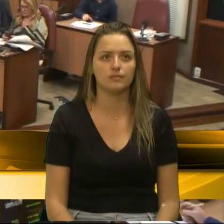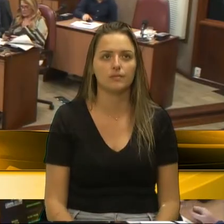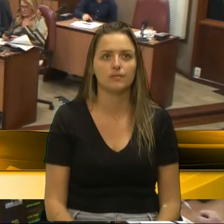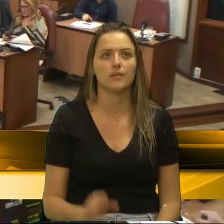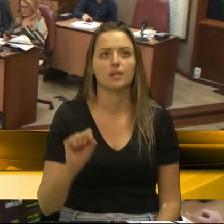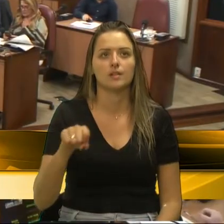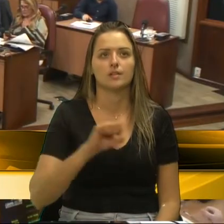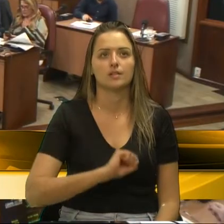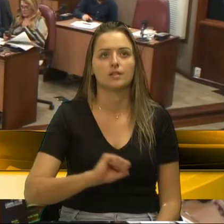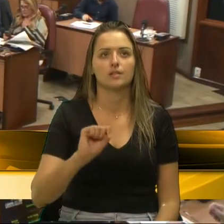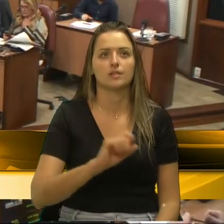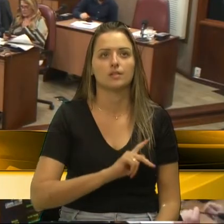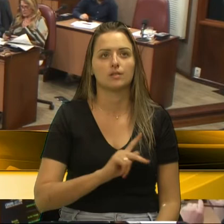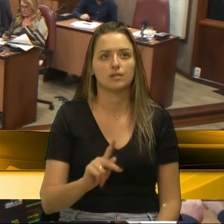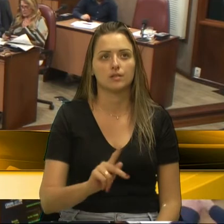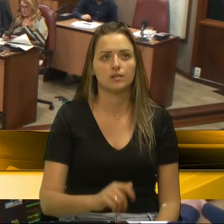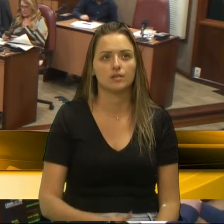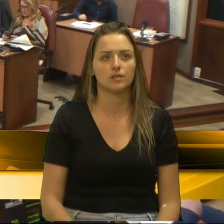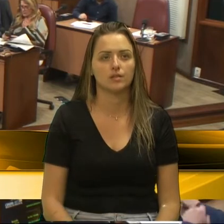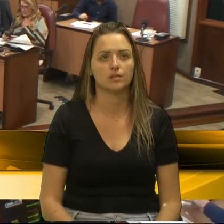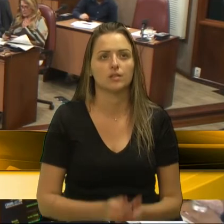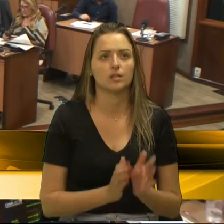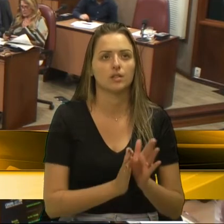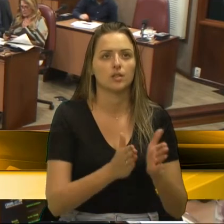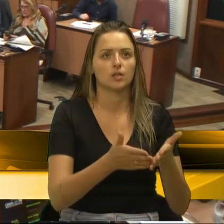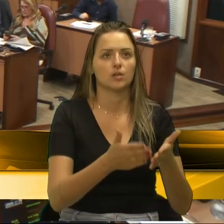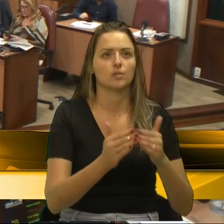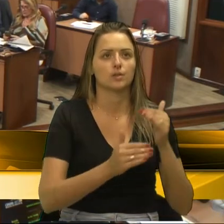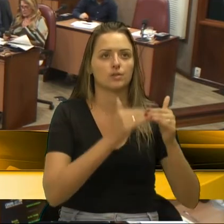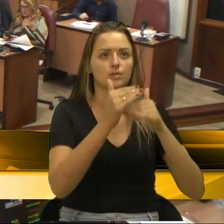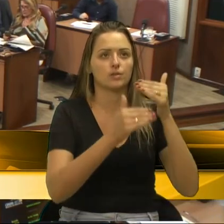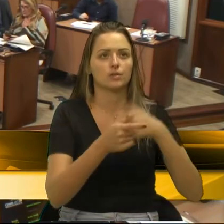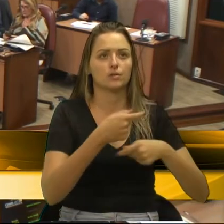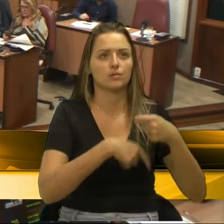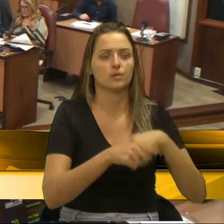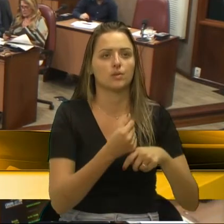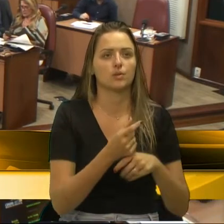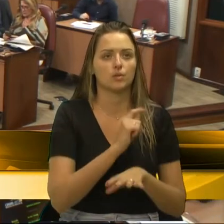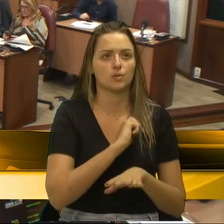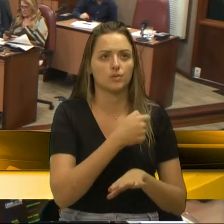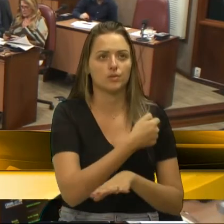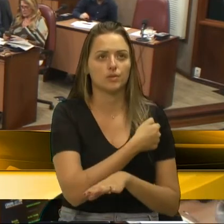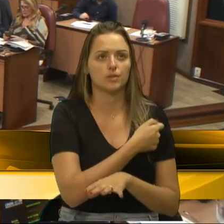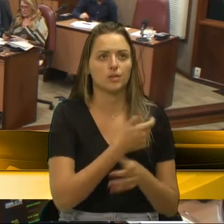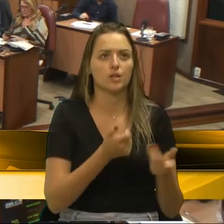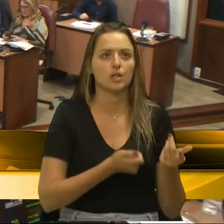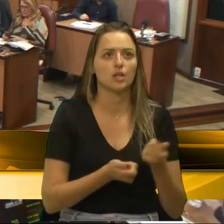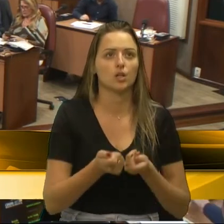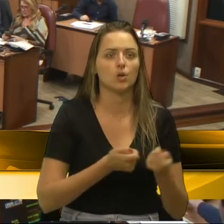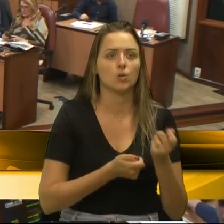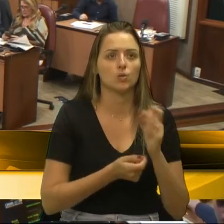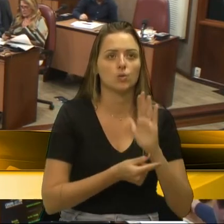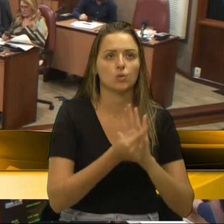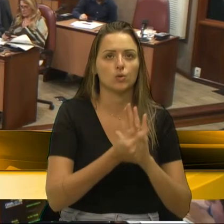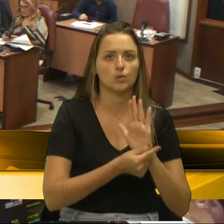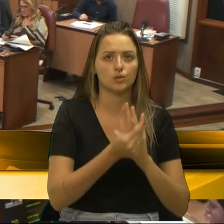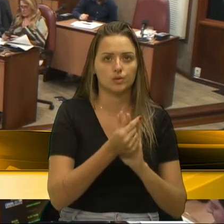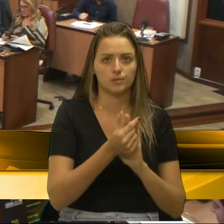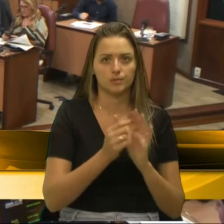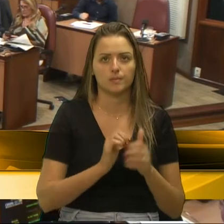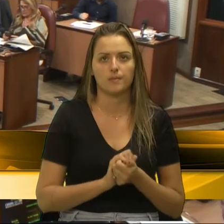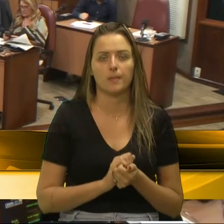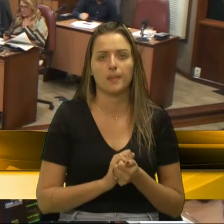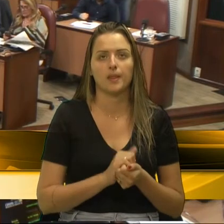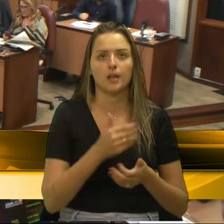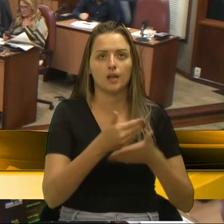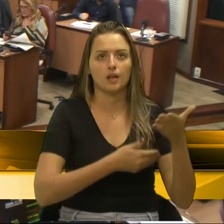Pois não, senhor presidente. Comissão de Desenvolvimento Econômico, Fiscalização e Controle Orçamentário. O